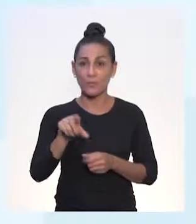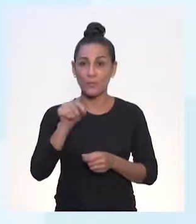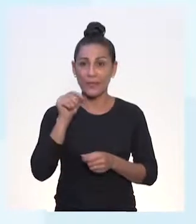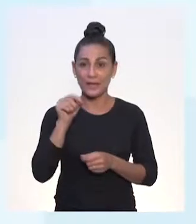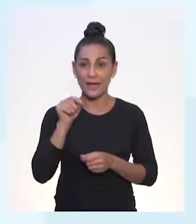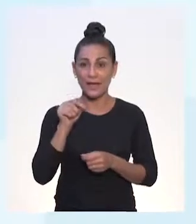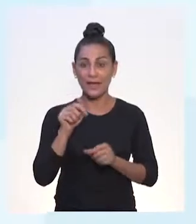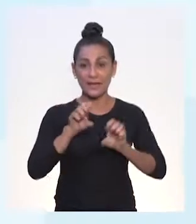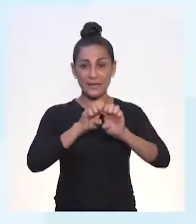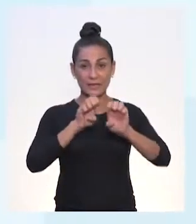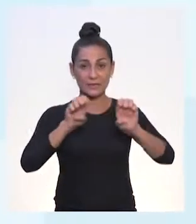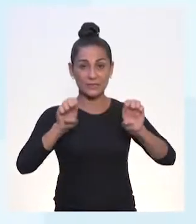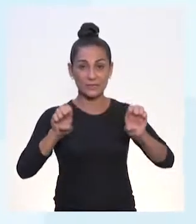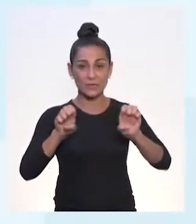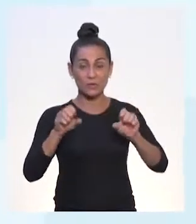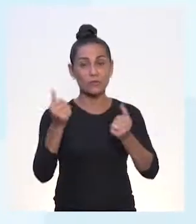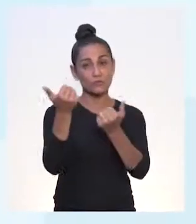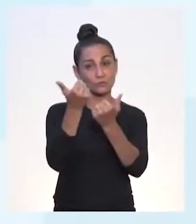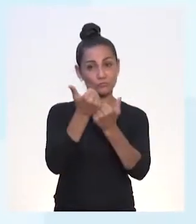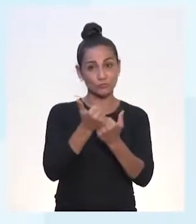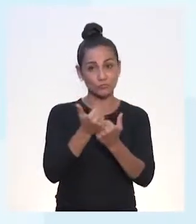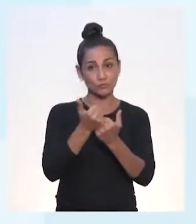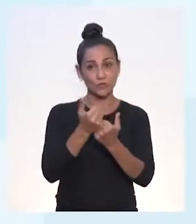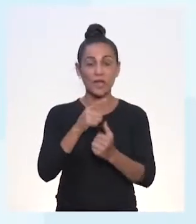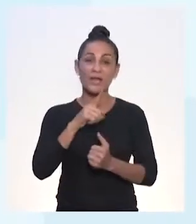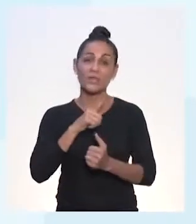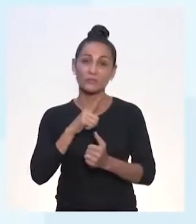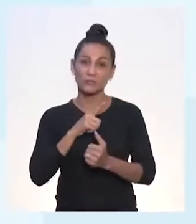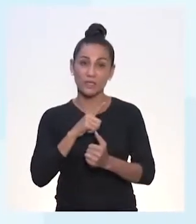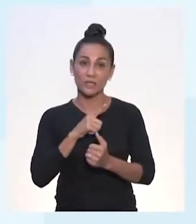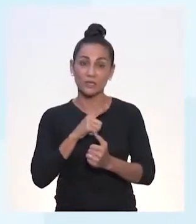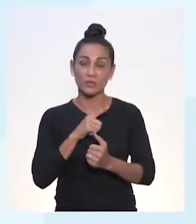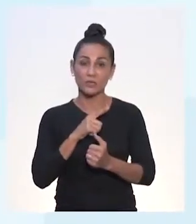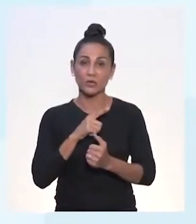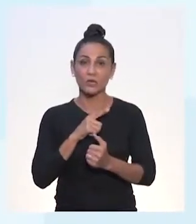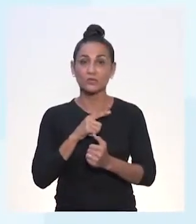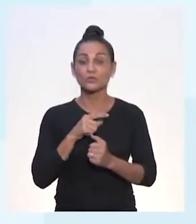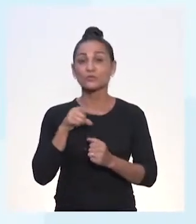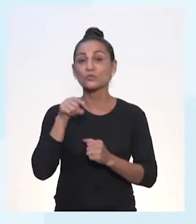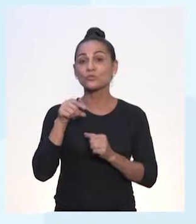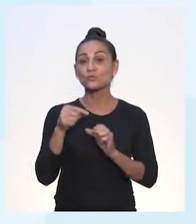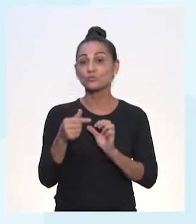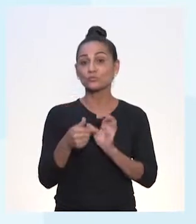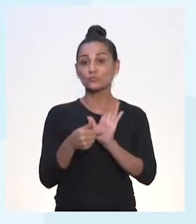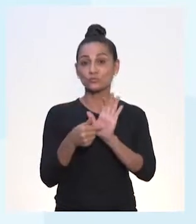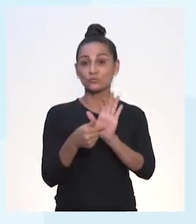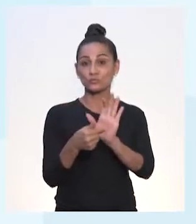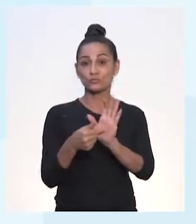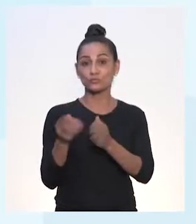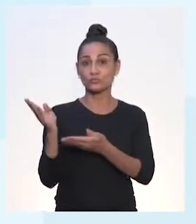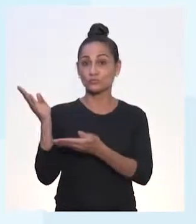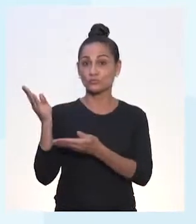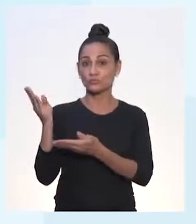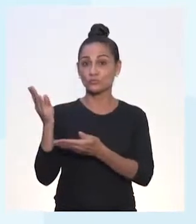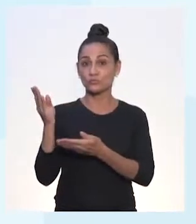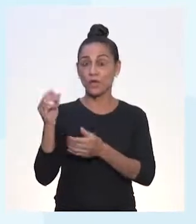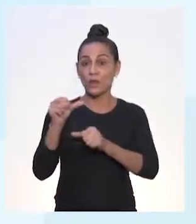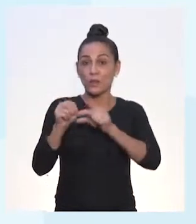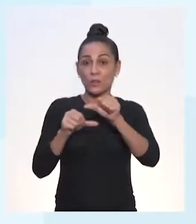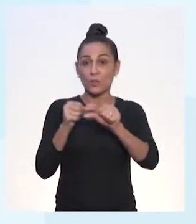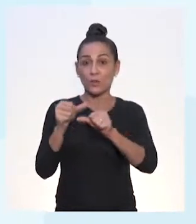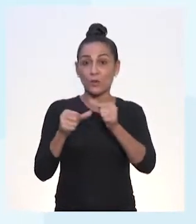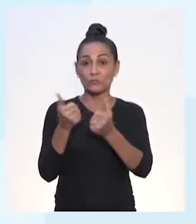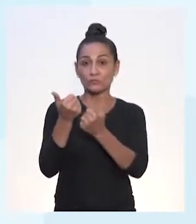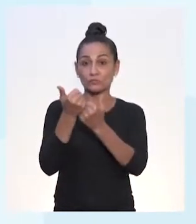equação aqui e aí eu vou substituir. Então, eu tenho, no lugar desse x, eu coloco 1.